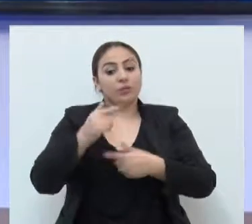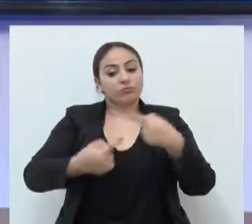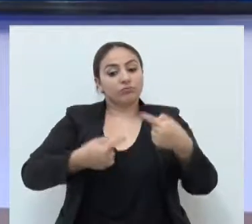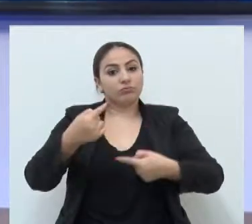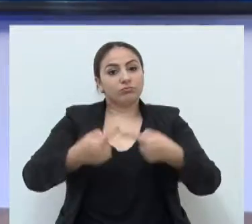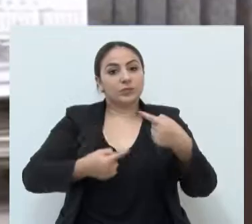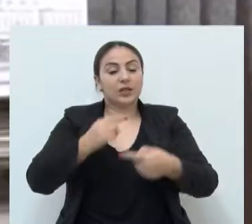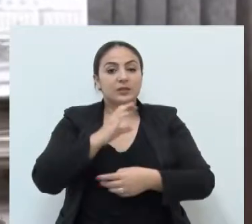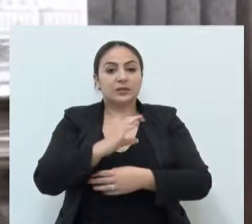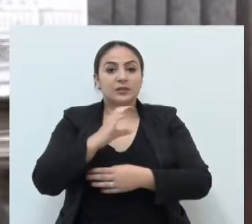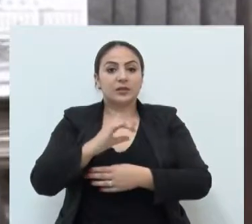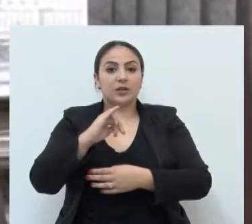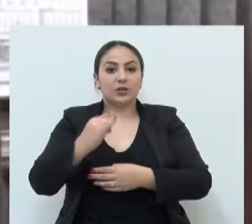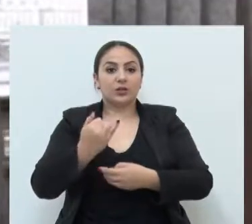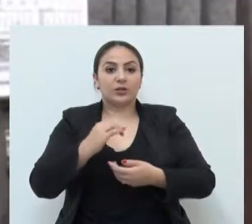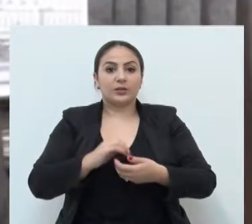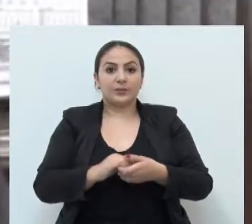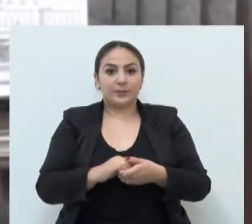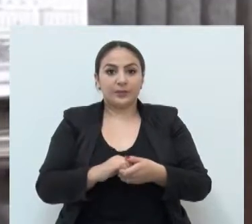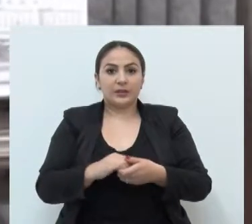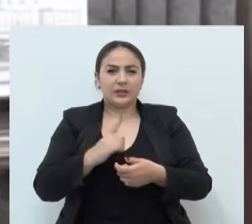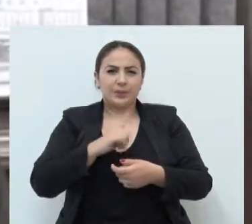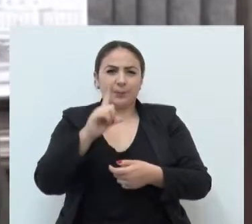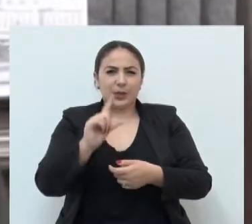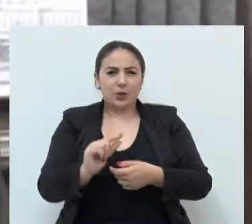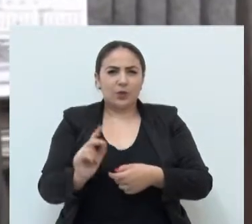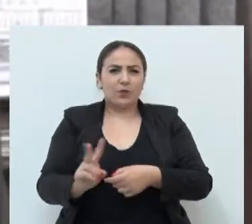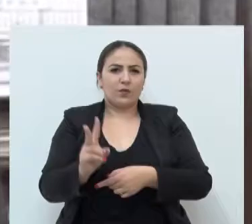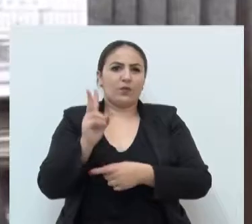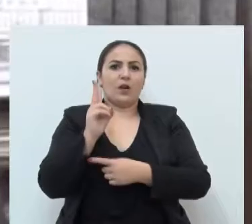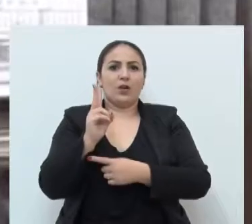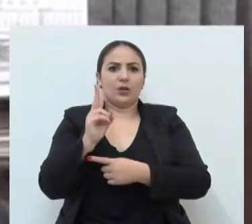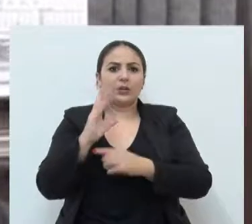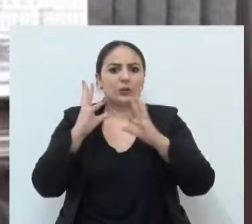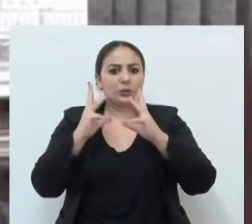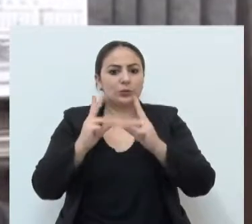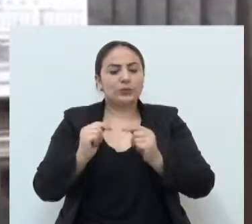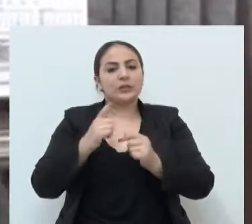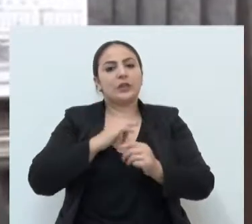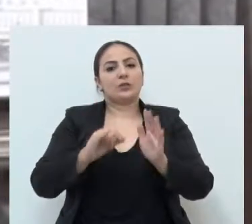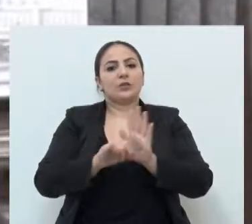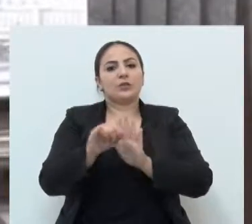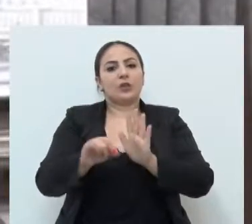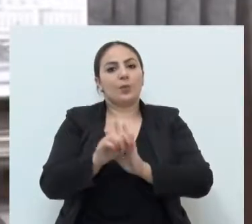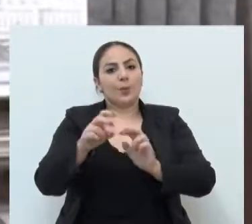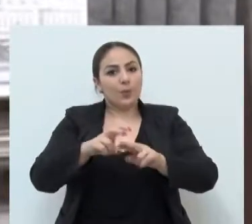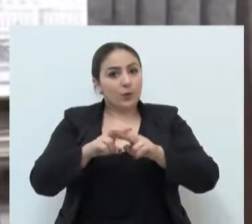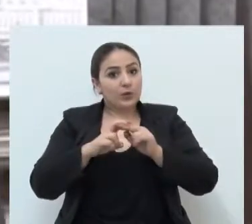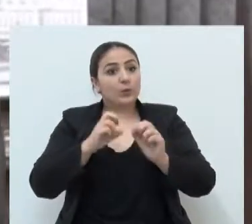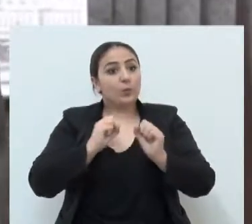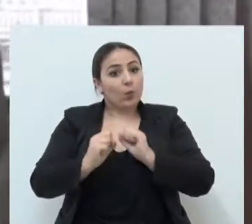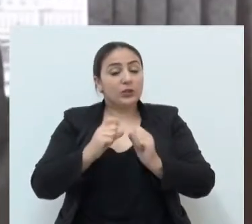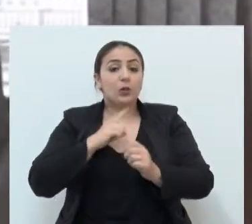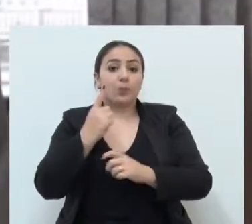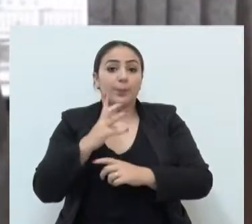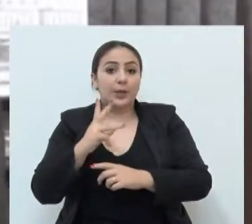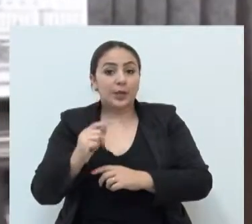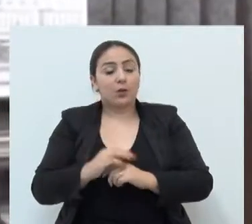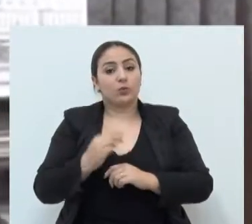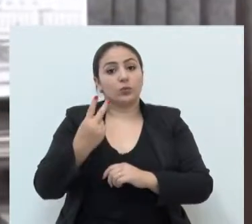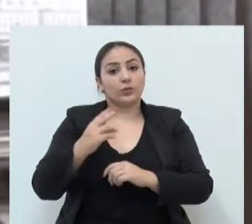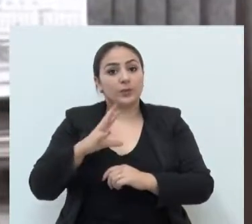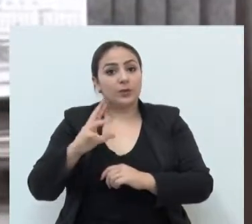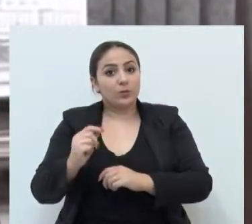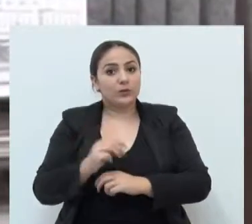CCJ. A licitação ela é pelo menor preço com os quesitos que estarão no edital. Então ela pode sair por 1 milhão,